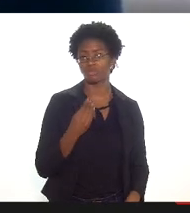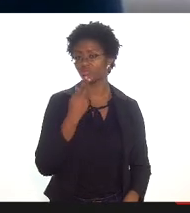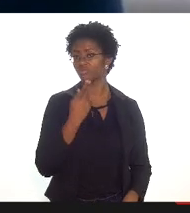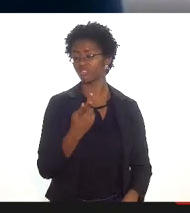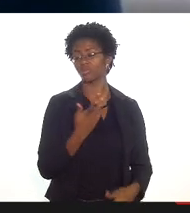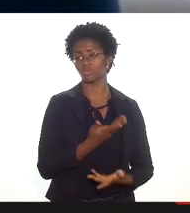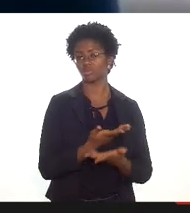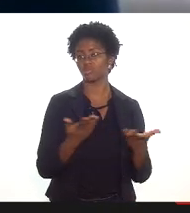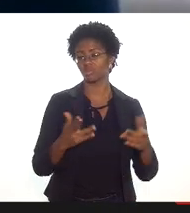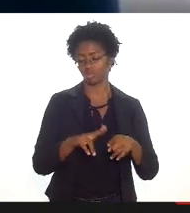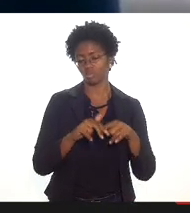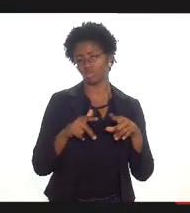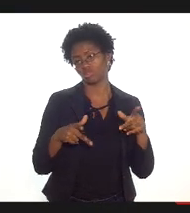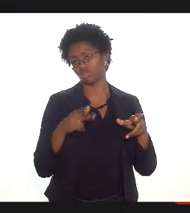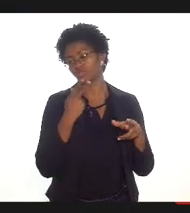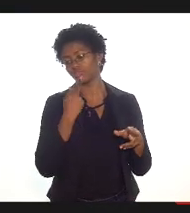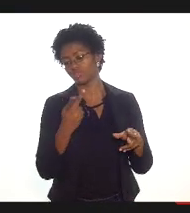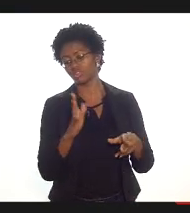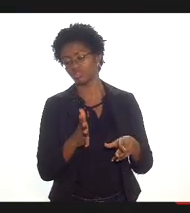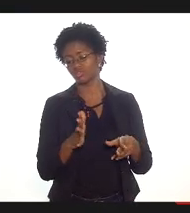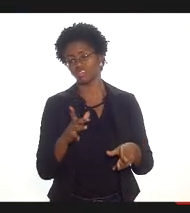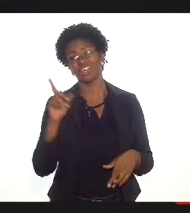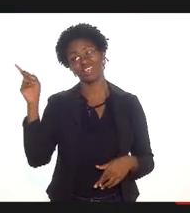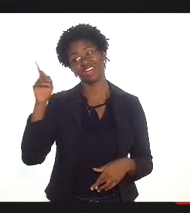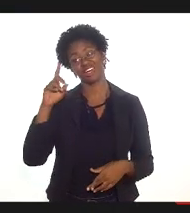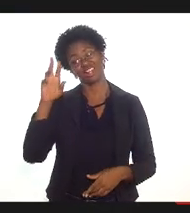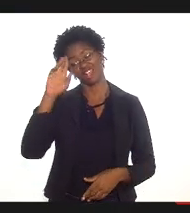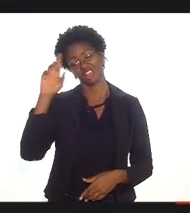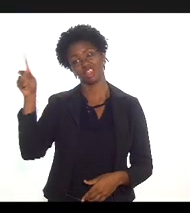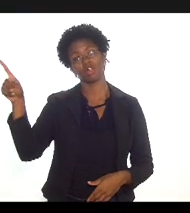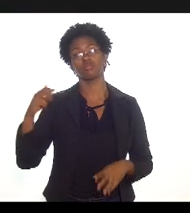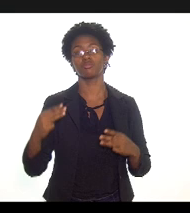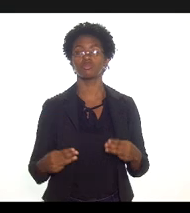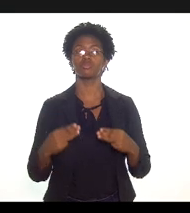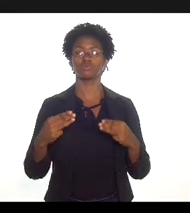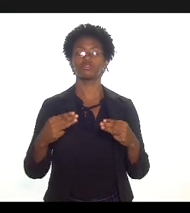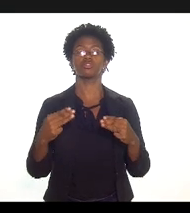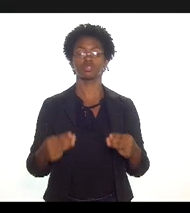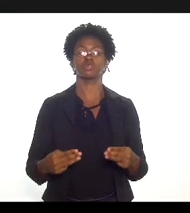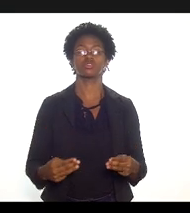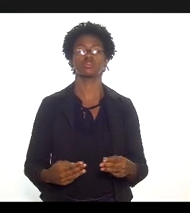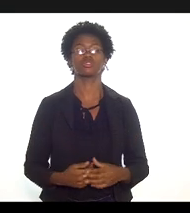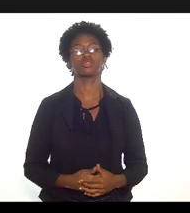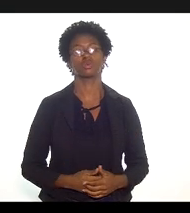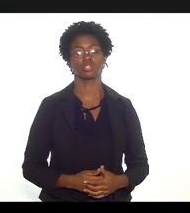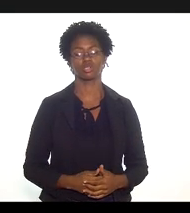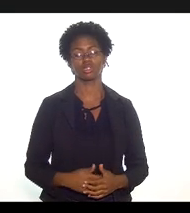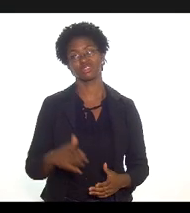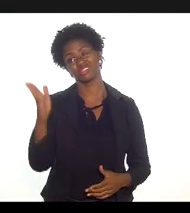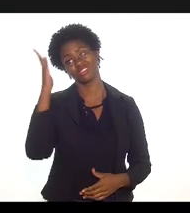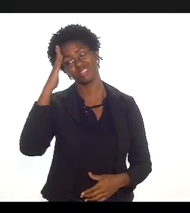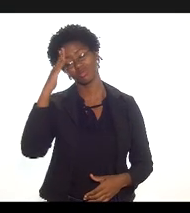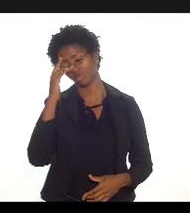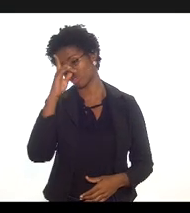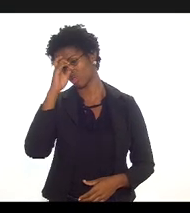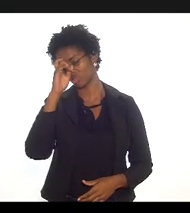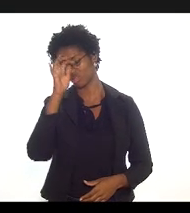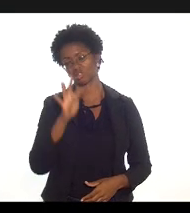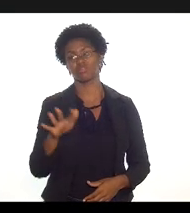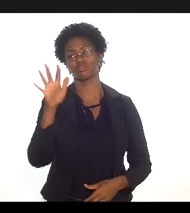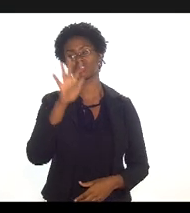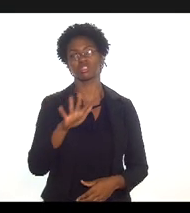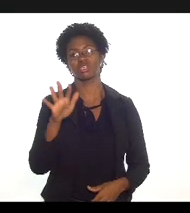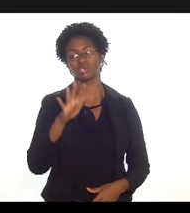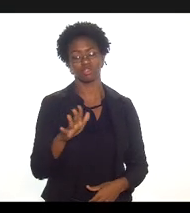eu disse, é um assunto que está sendo conduzido pelo Ministério, considerando que alagou um hospital federal e que essa relação, de fato, não